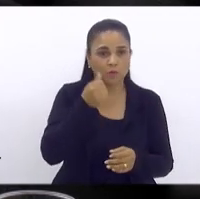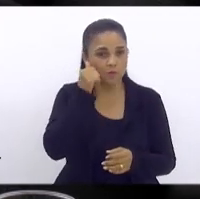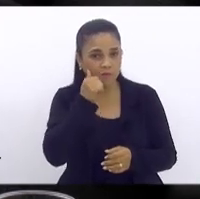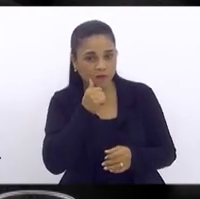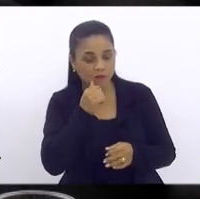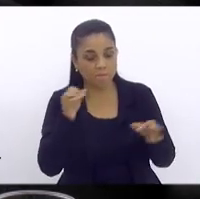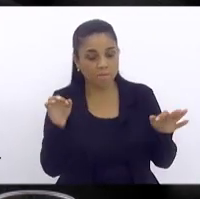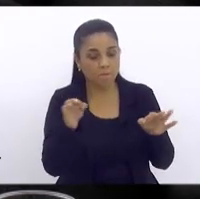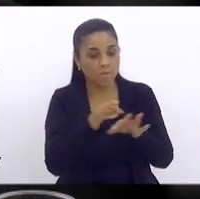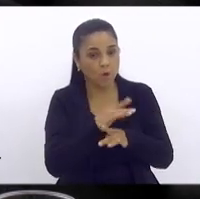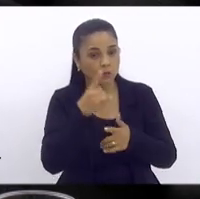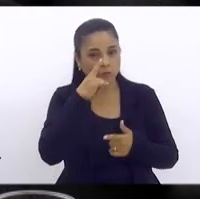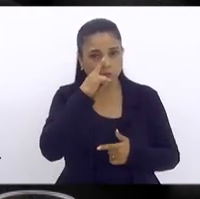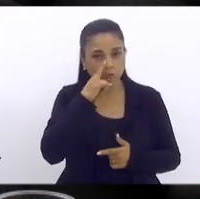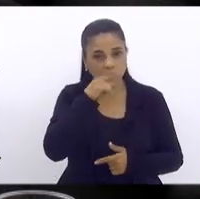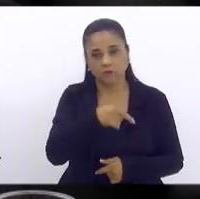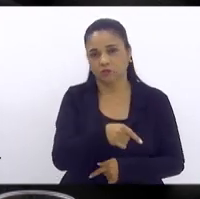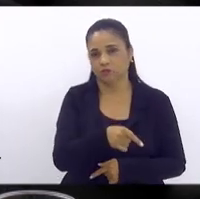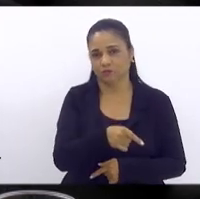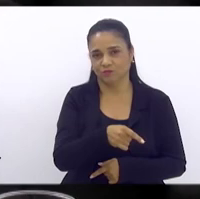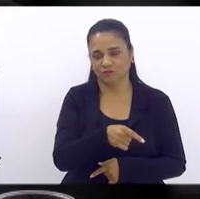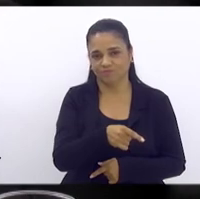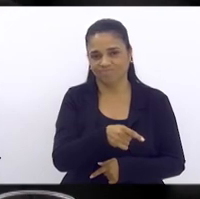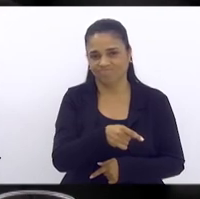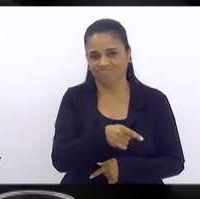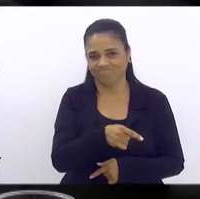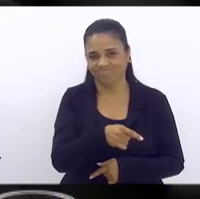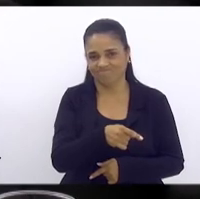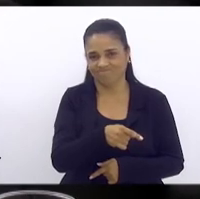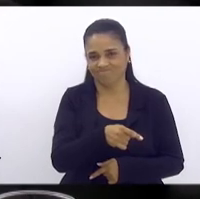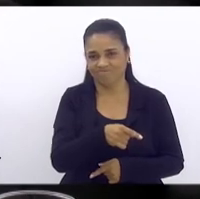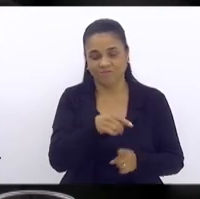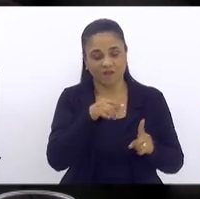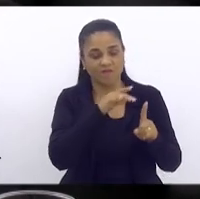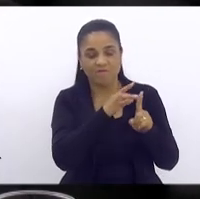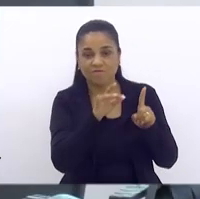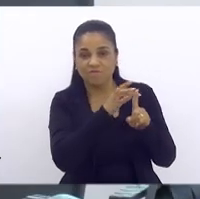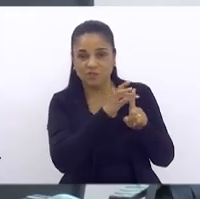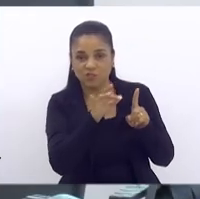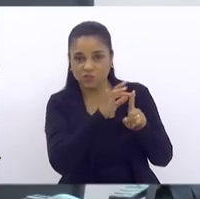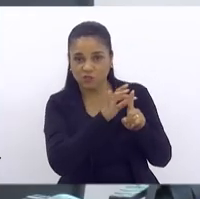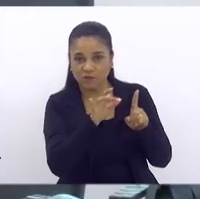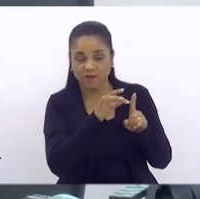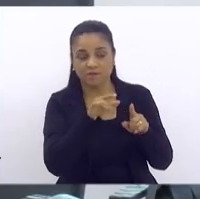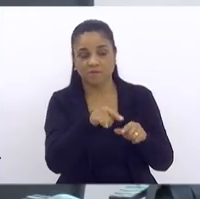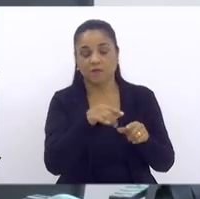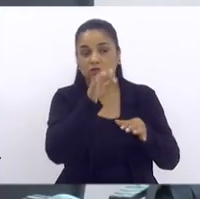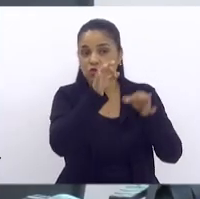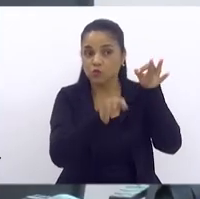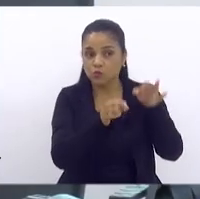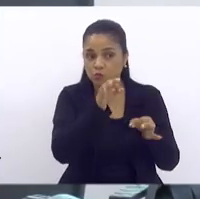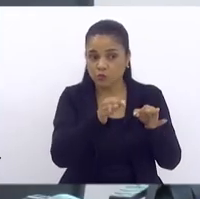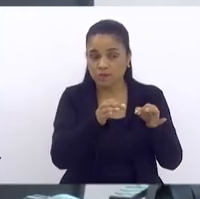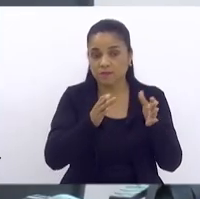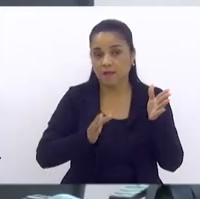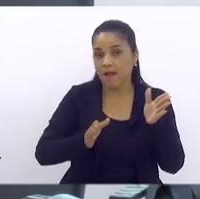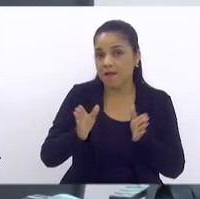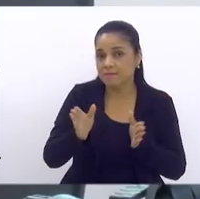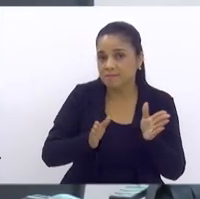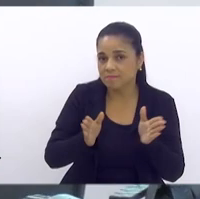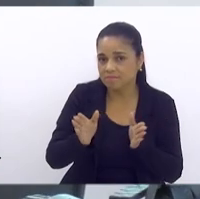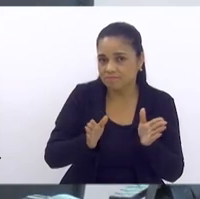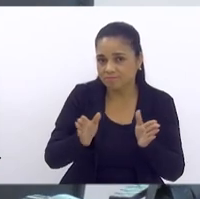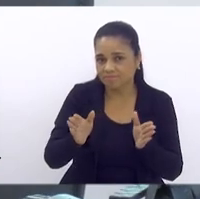ali. Essa vítima tem um risco alto. A gente trata como risco preliminar, até para que o magistrado ou magistrada possa ter acesso, olha, até